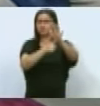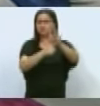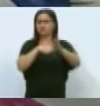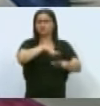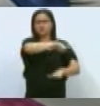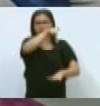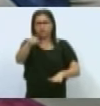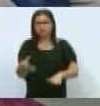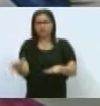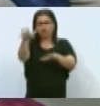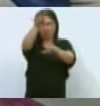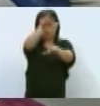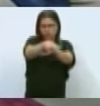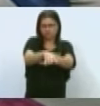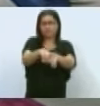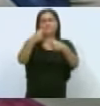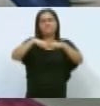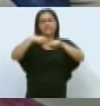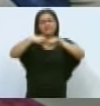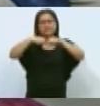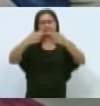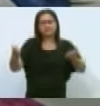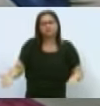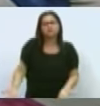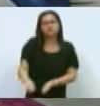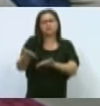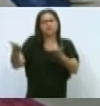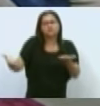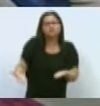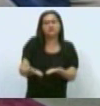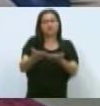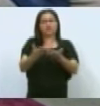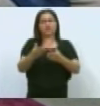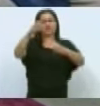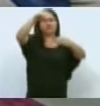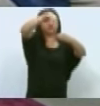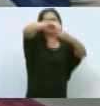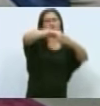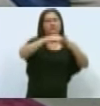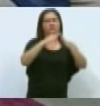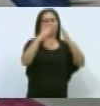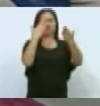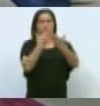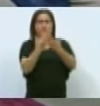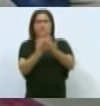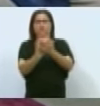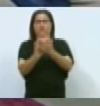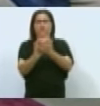inclusão social, ela tem que estar no meio dos outros. E lá dentro da sala de aula tem que ter